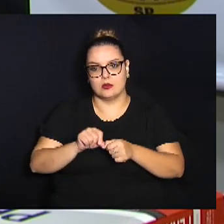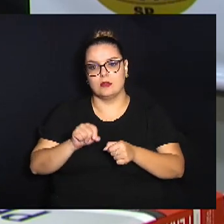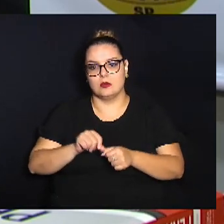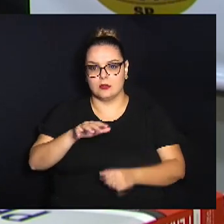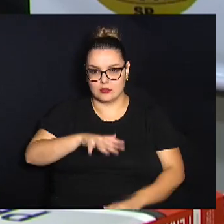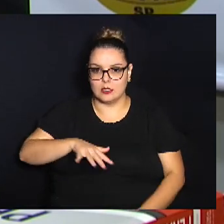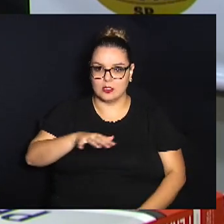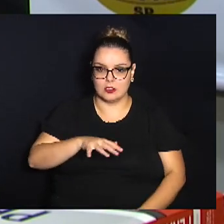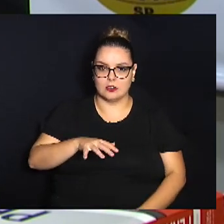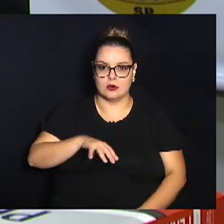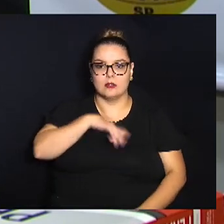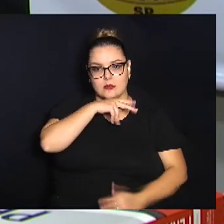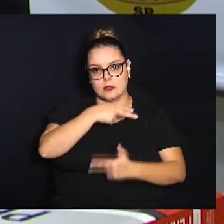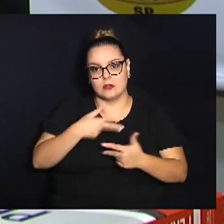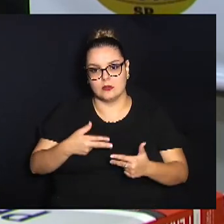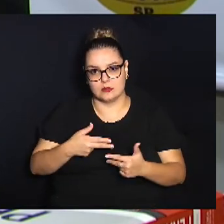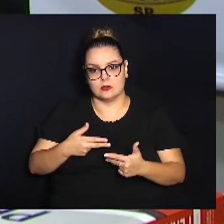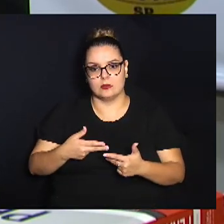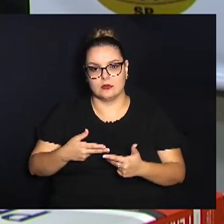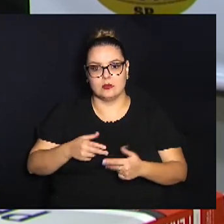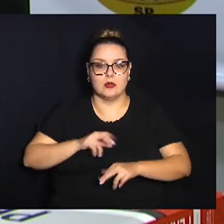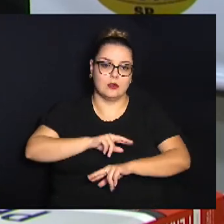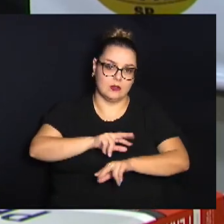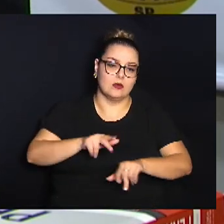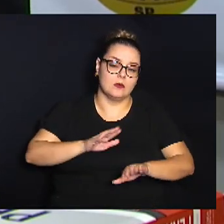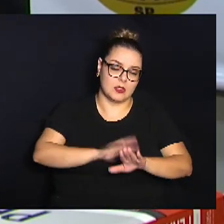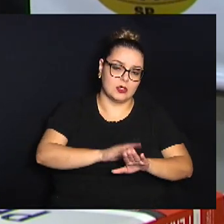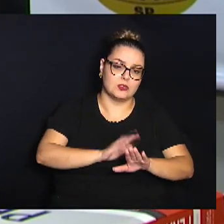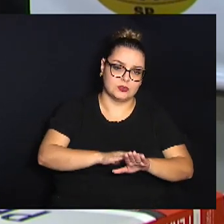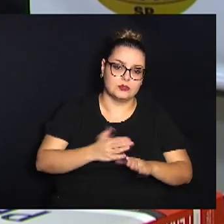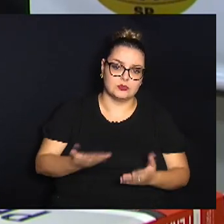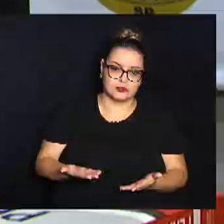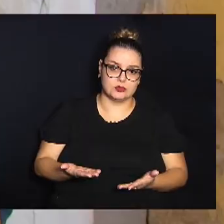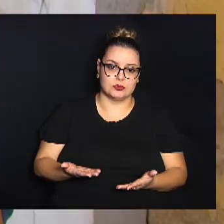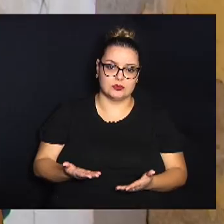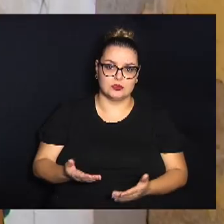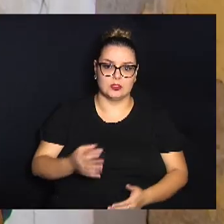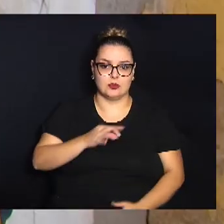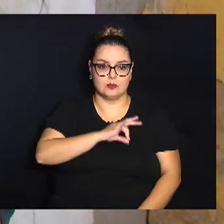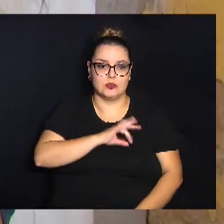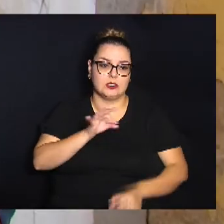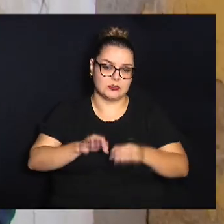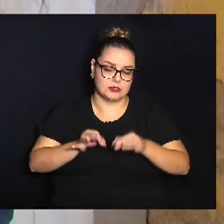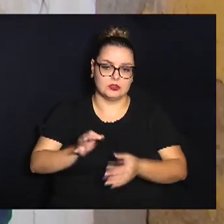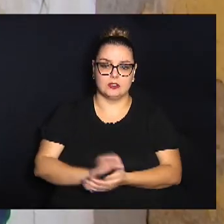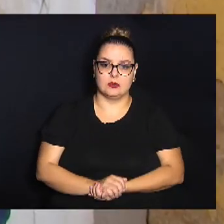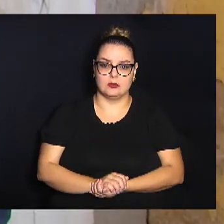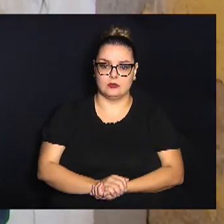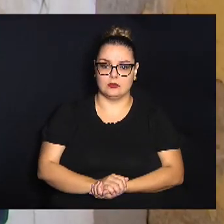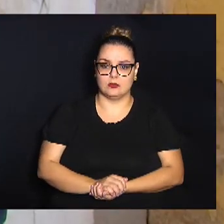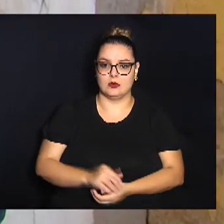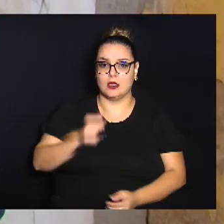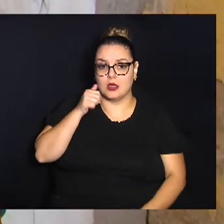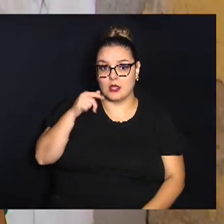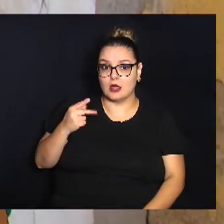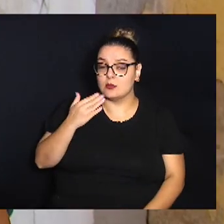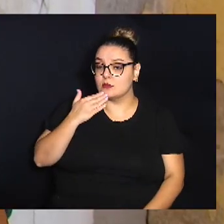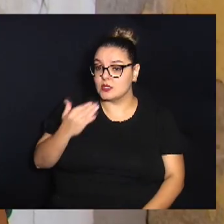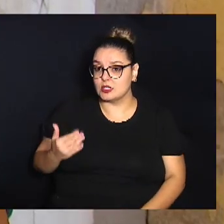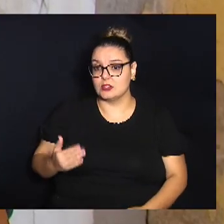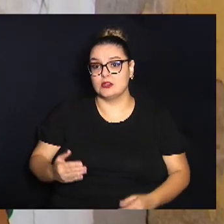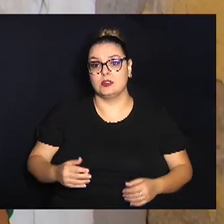dos animais, entre tomarmos as medidas de polícia judiciária. Em vez de ela pedir ajuda para castrar